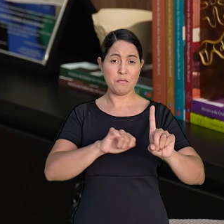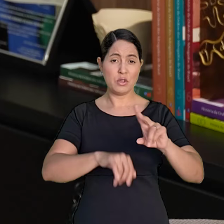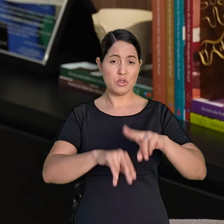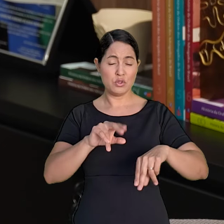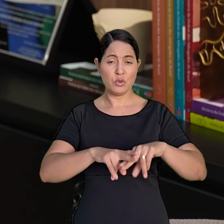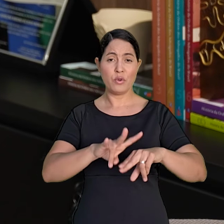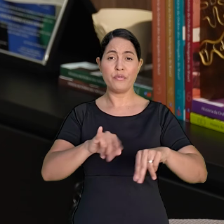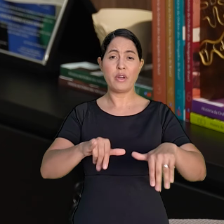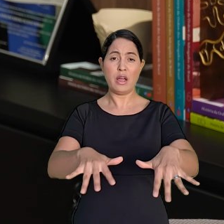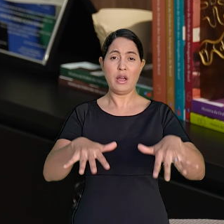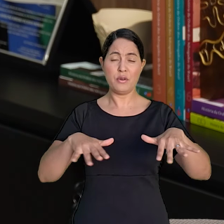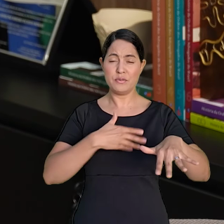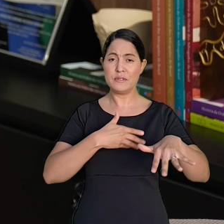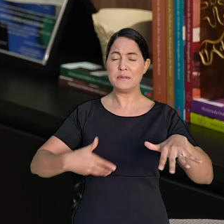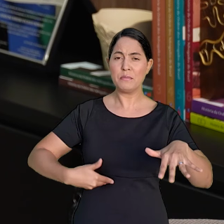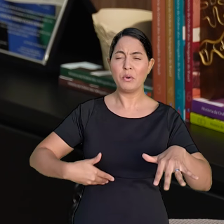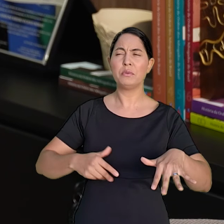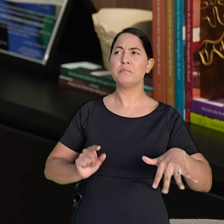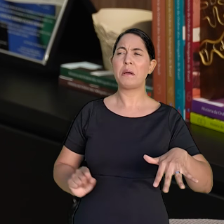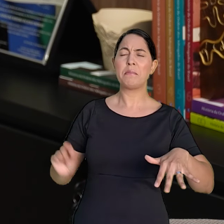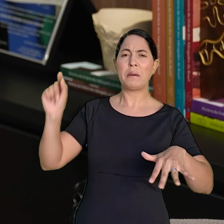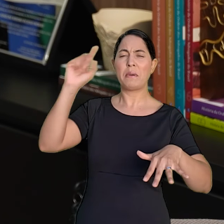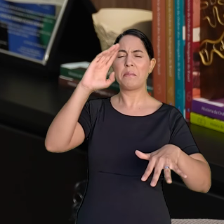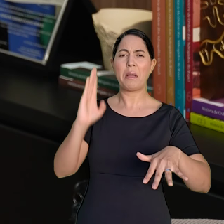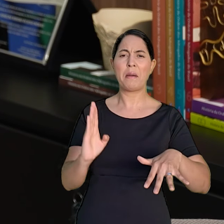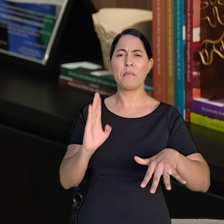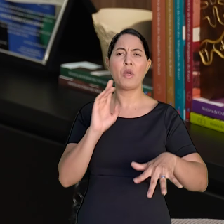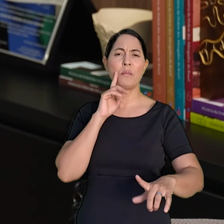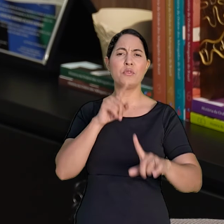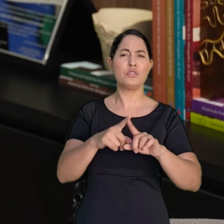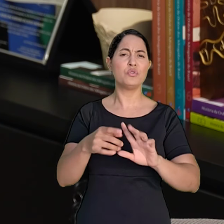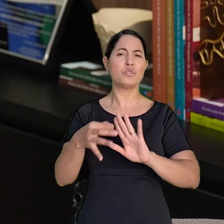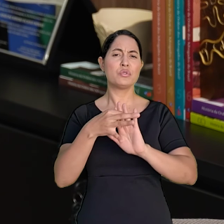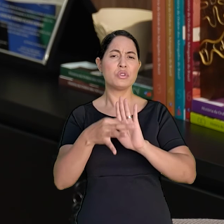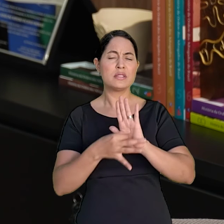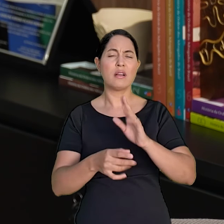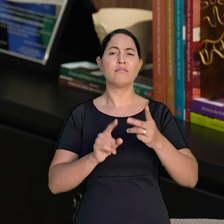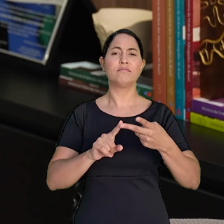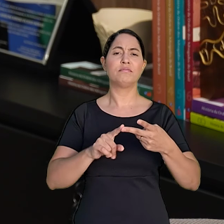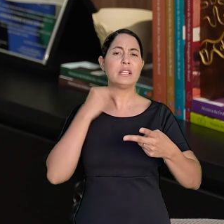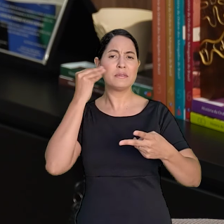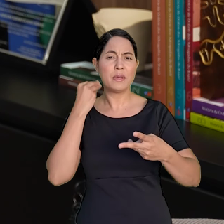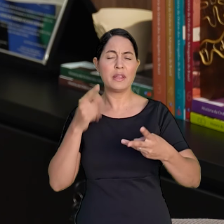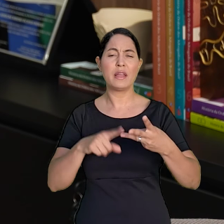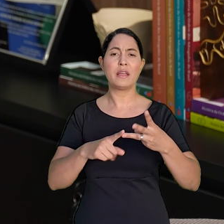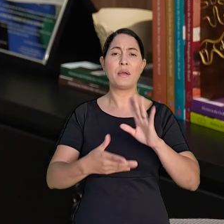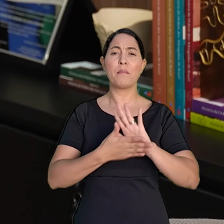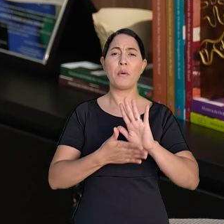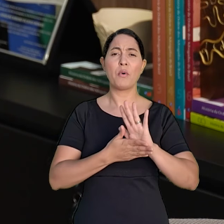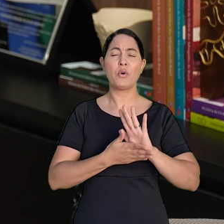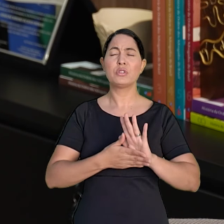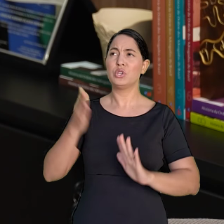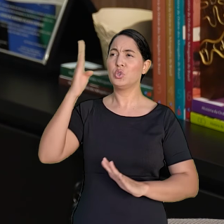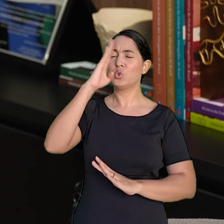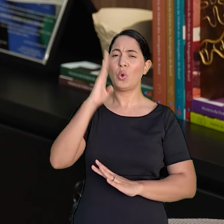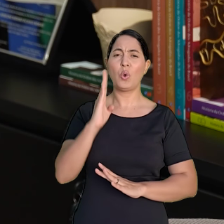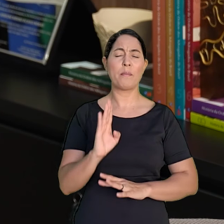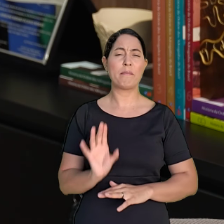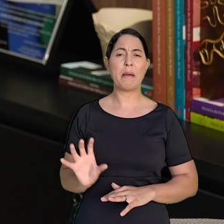audiências públicas para reunir sugestões, experiências e propostas de advogados e advogadas de todas